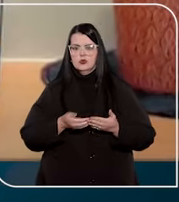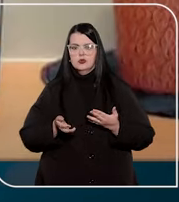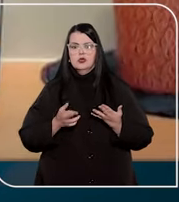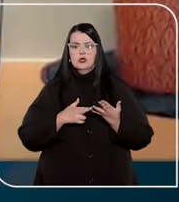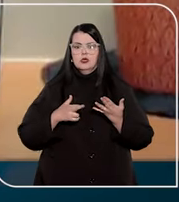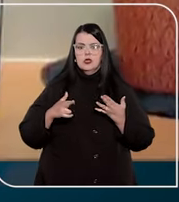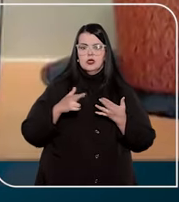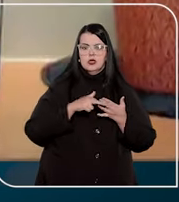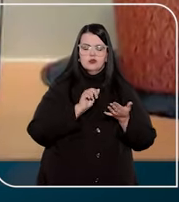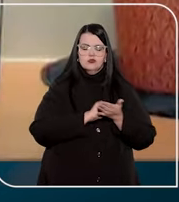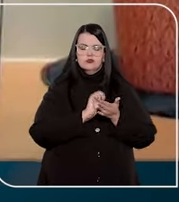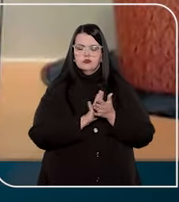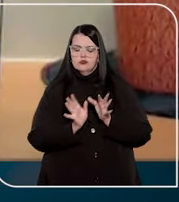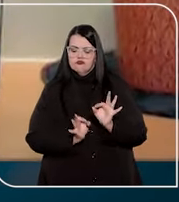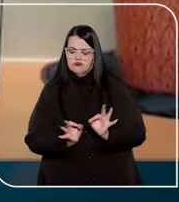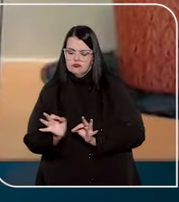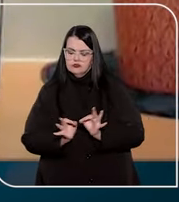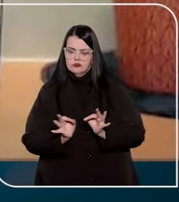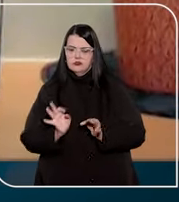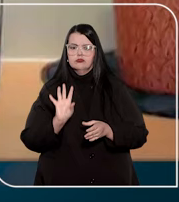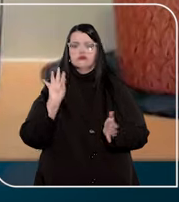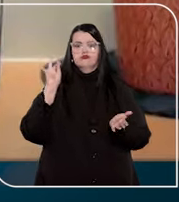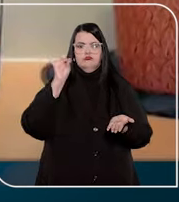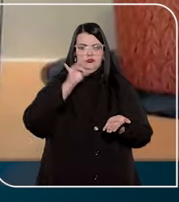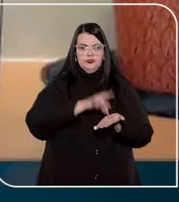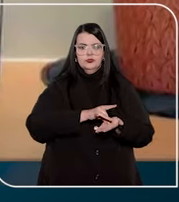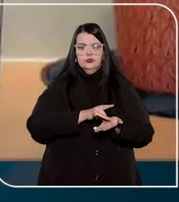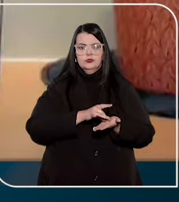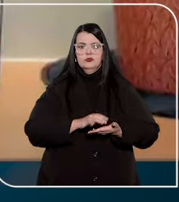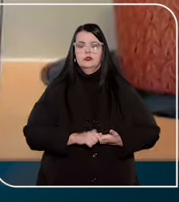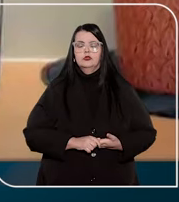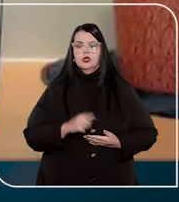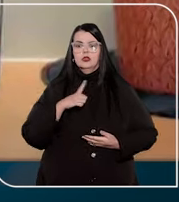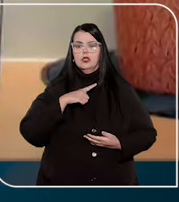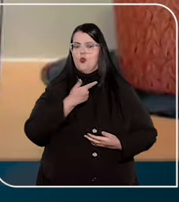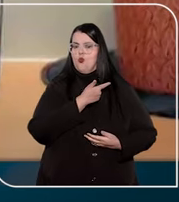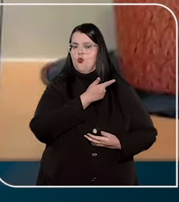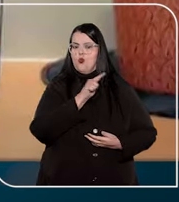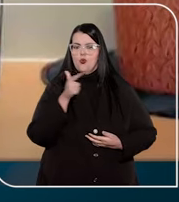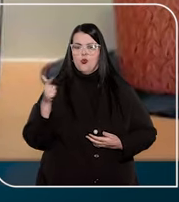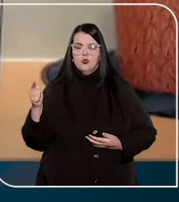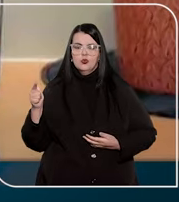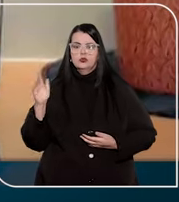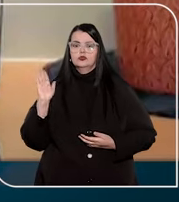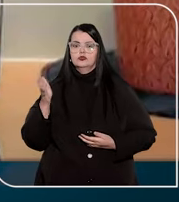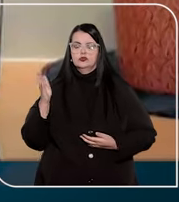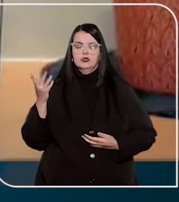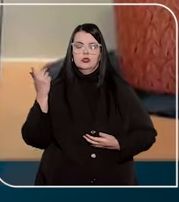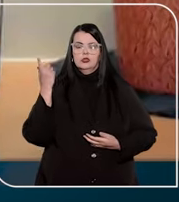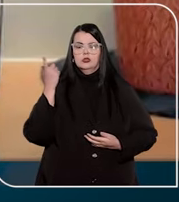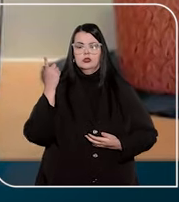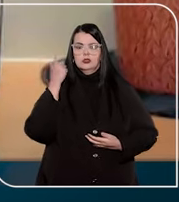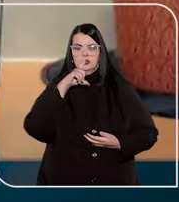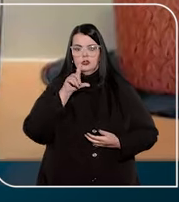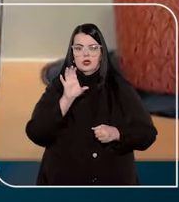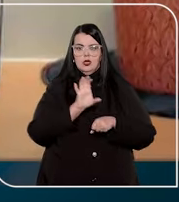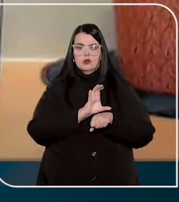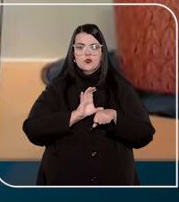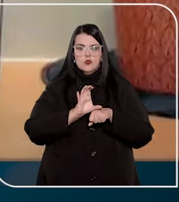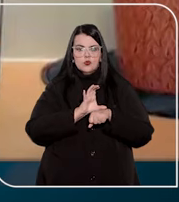tempestividade, o preparo, a legitimidade, existem outros que foram elegidos pela própria